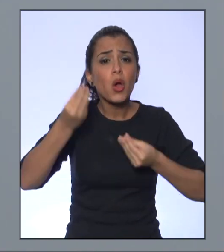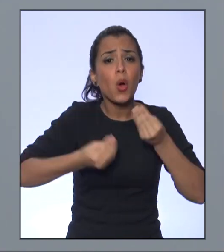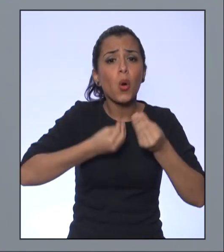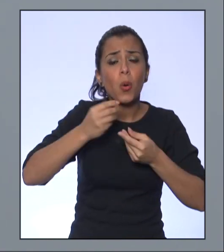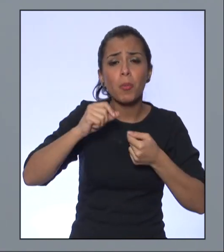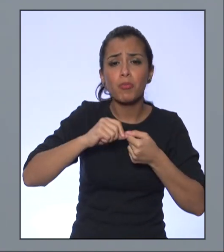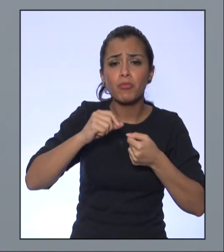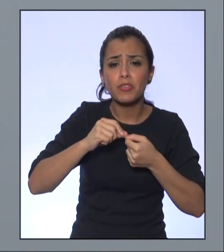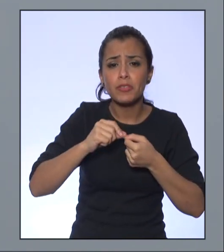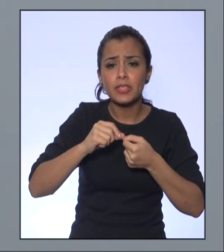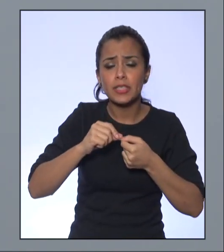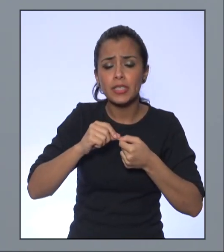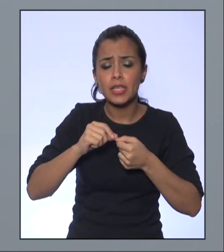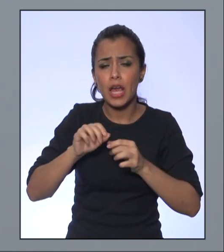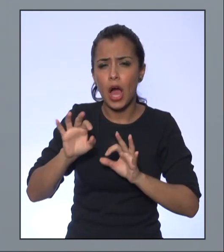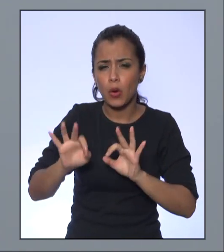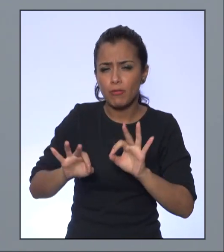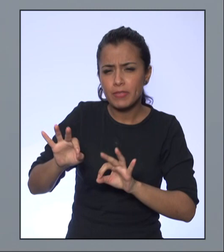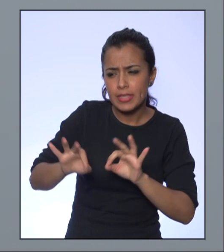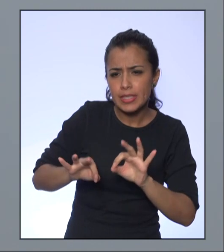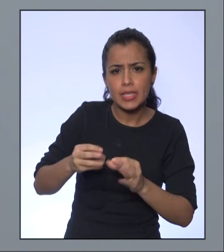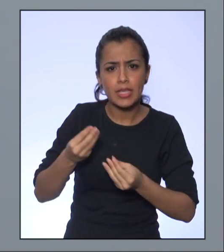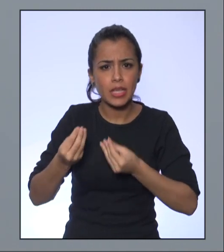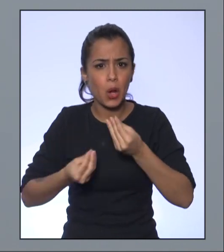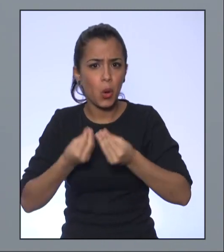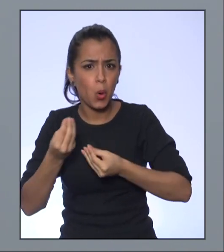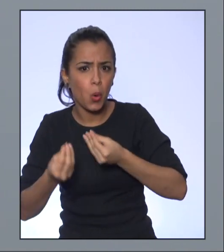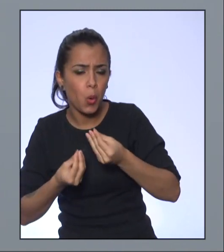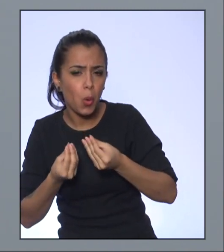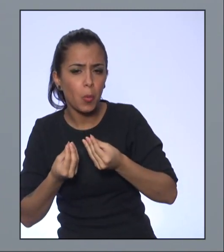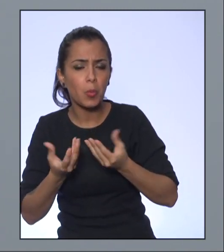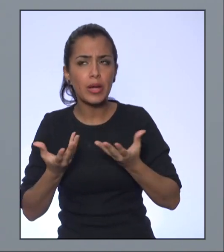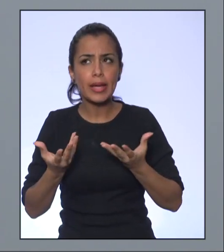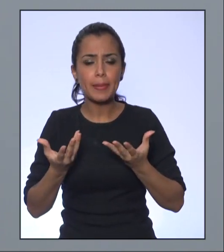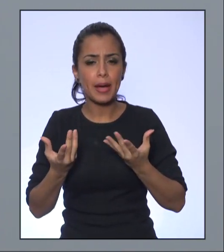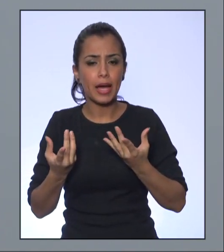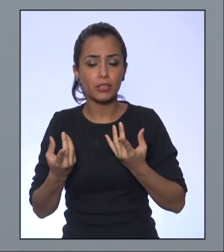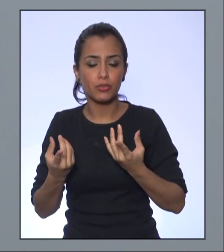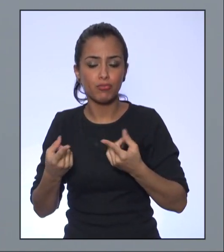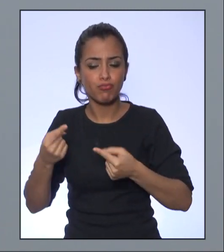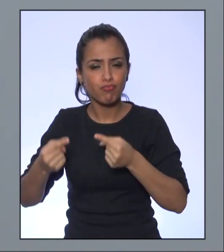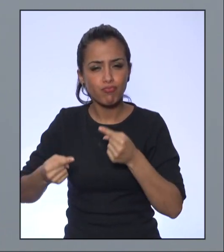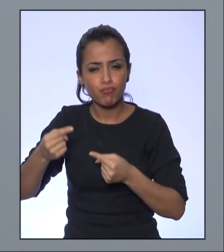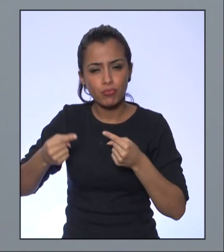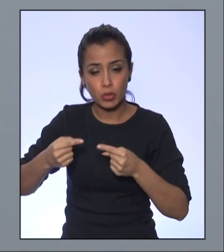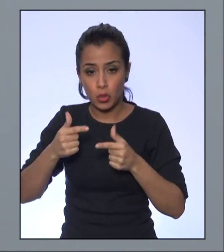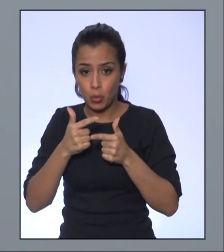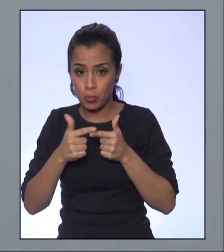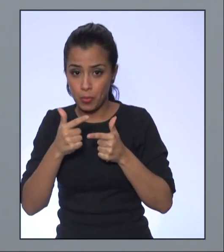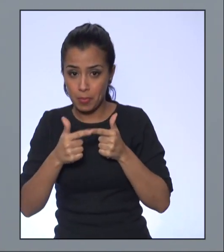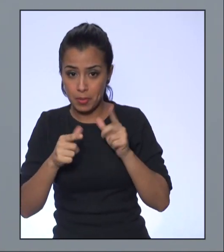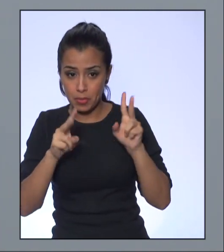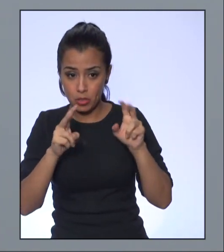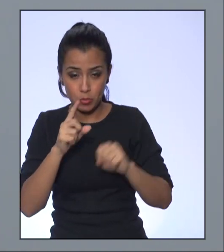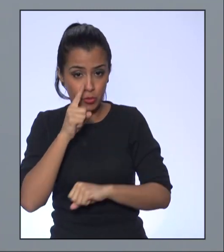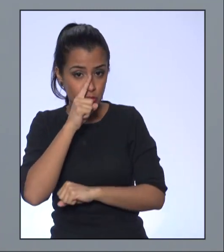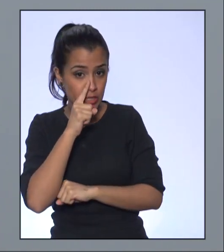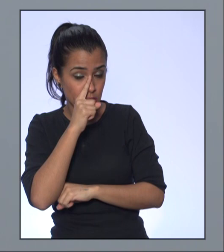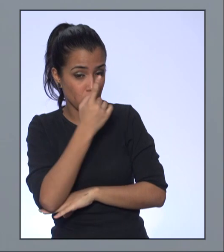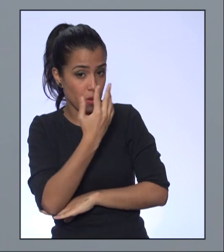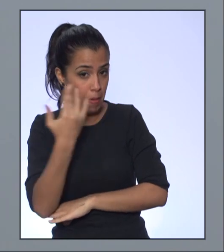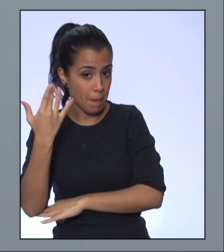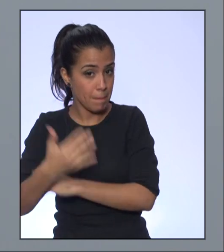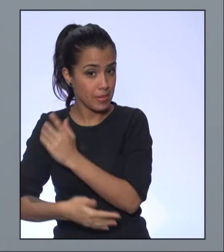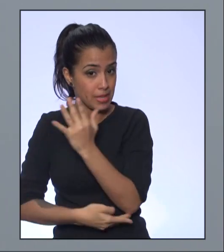essa oficina, tanto para discutir os problemas ligados aos riscos ambientais, como